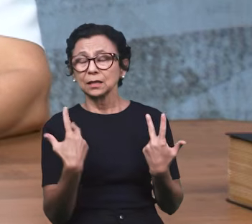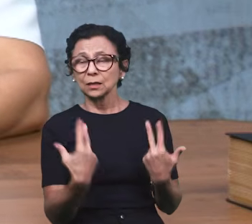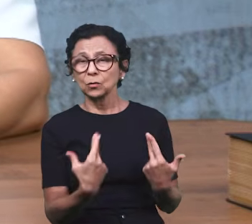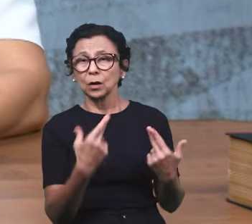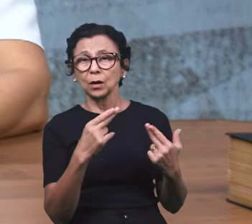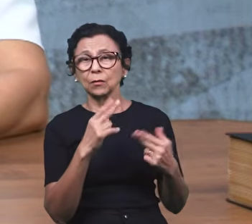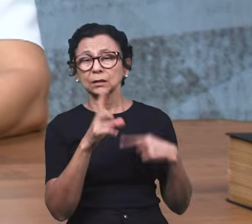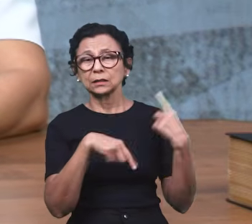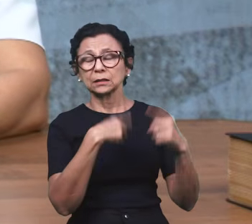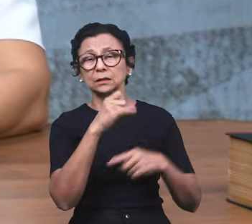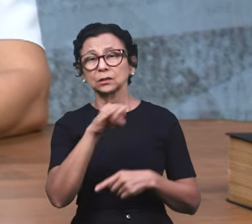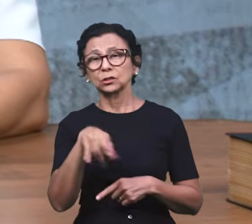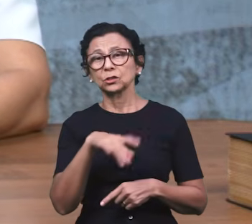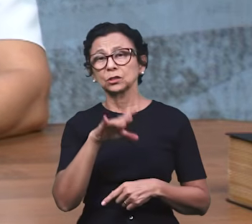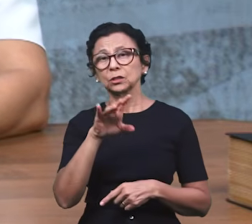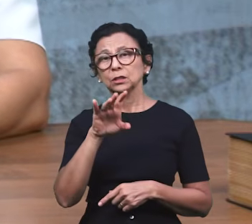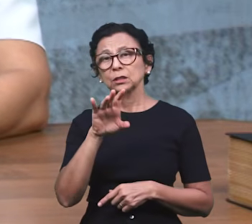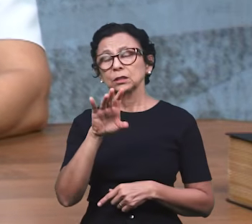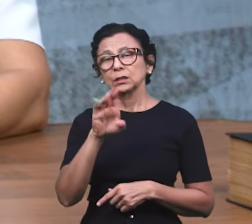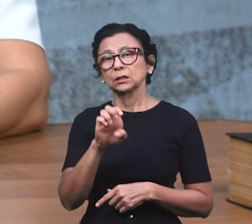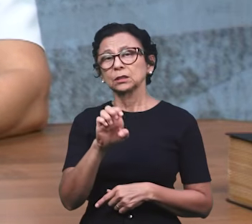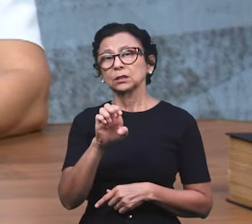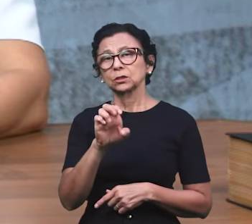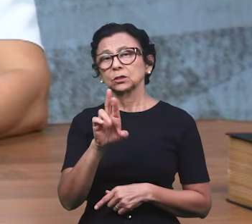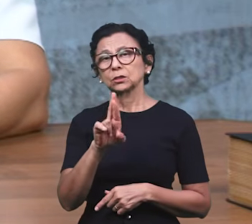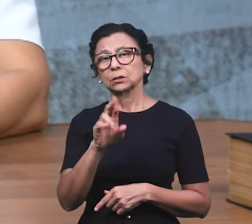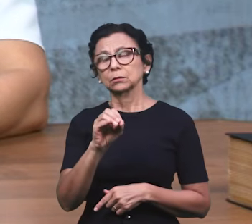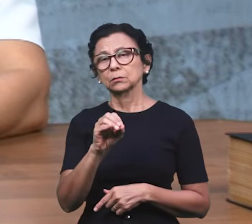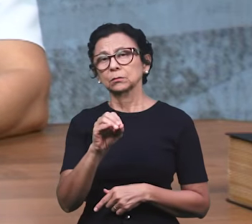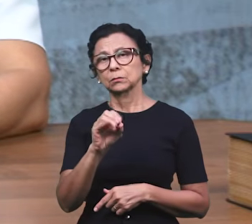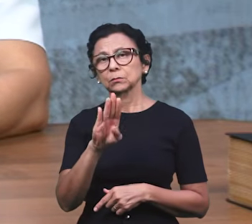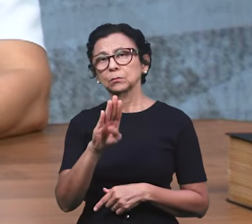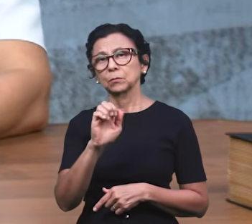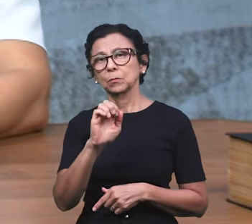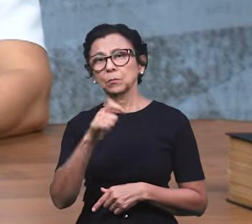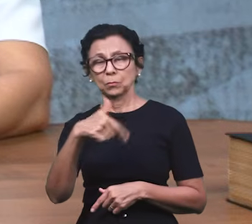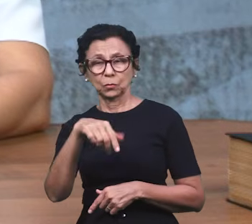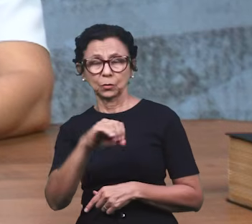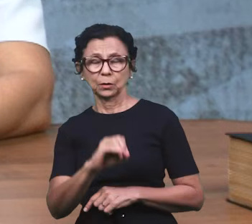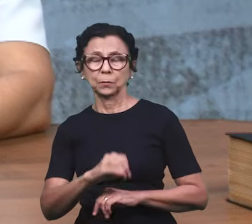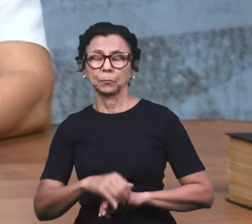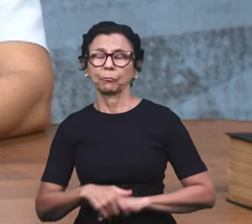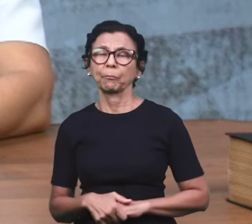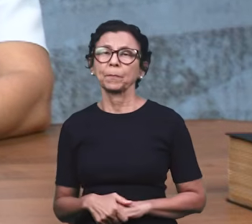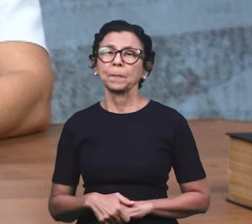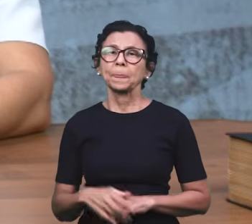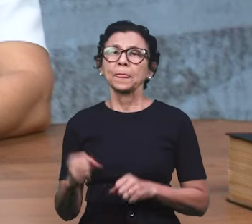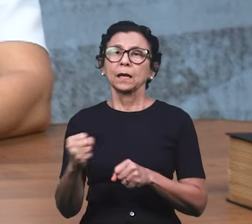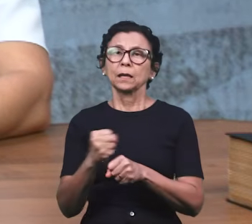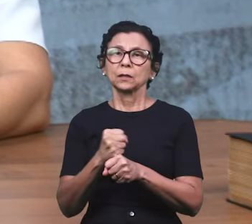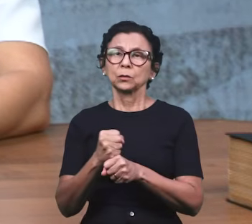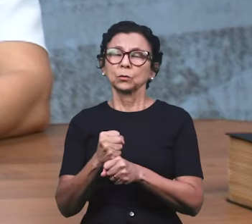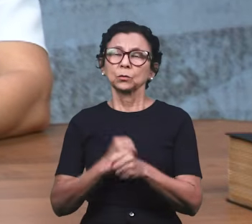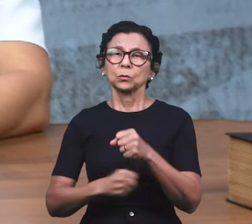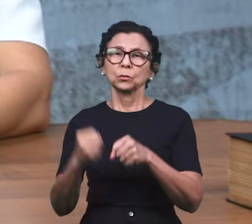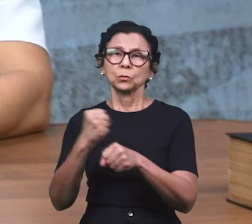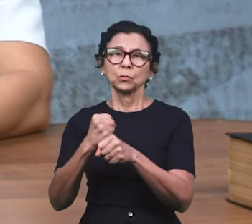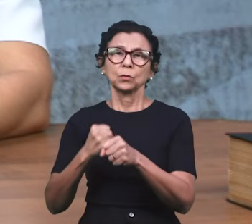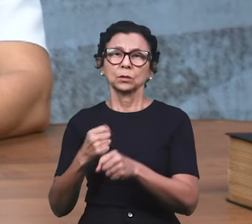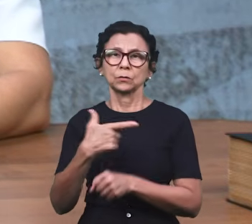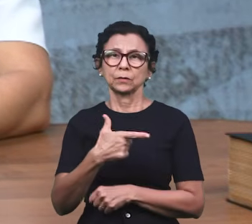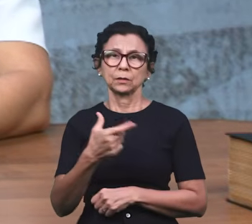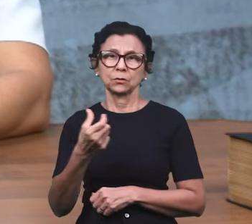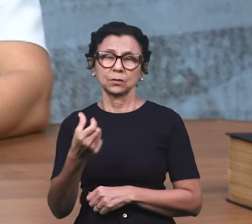ferira. No ano 26 de Asa, rei de Judá, ela, filho